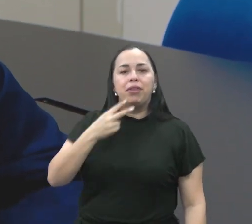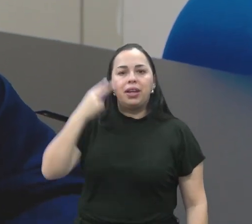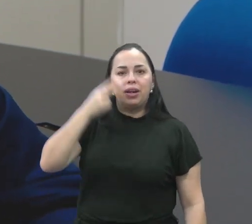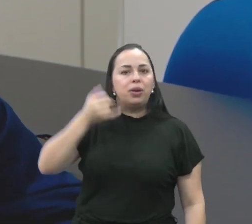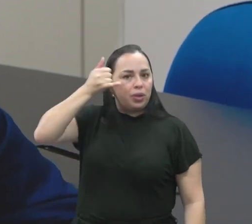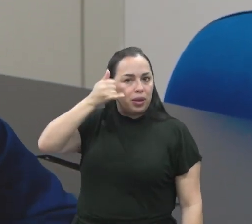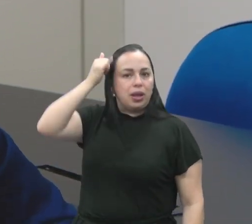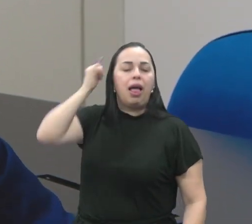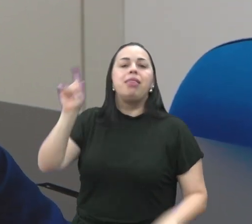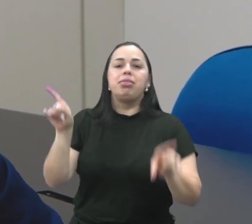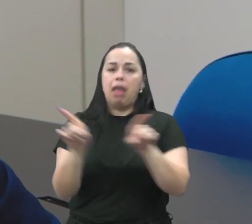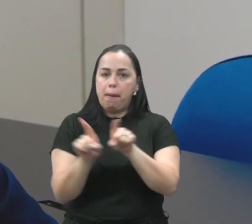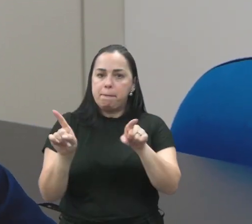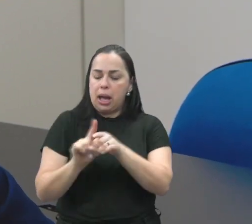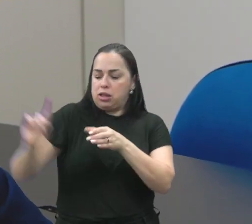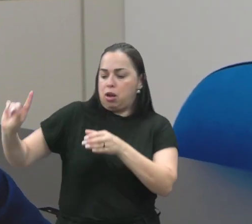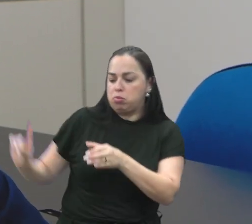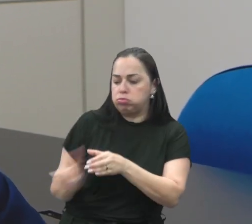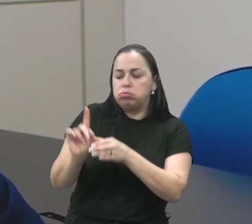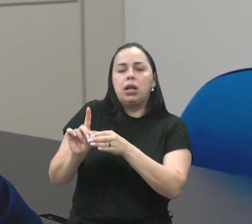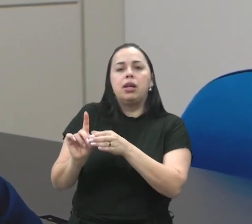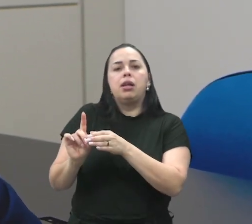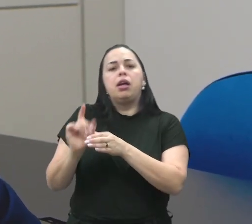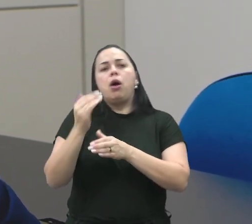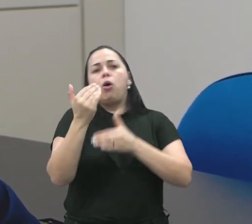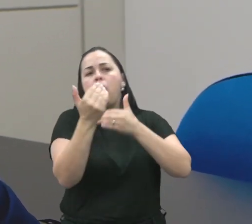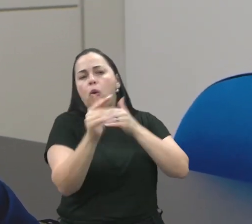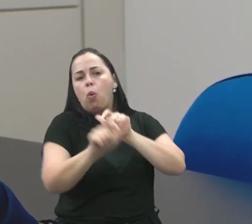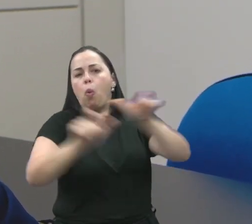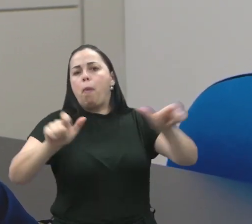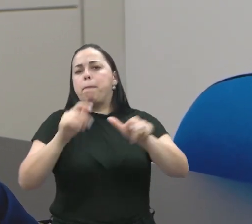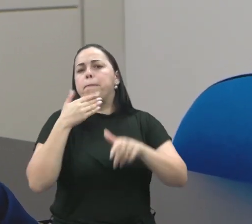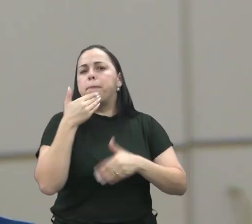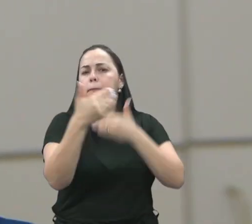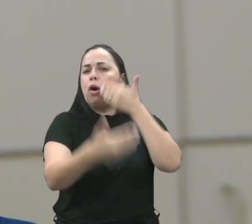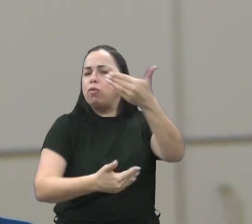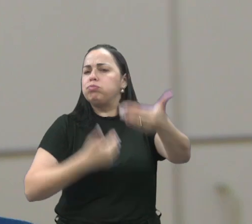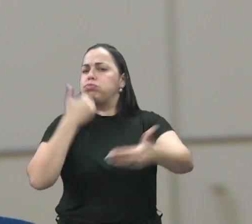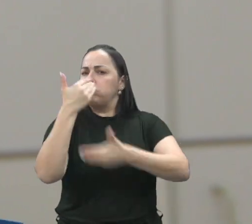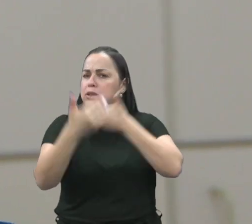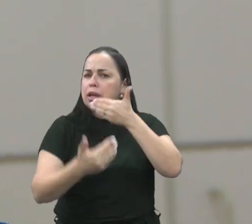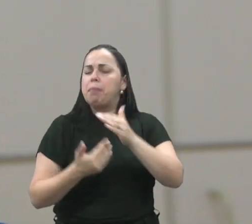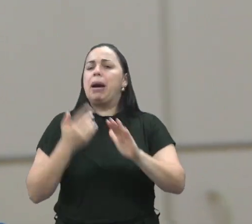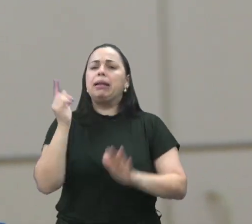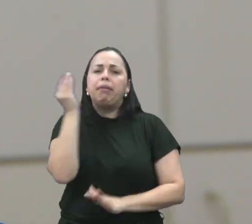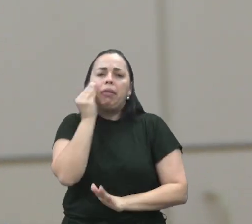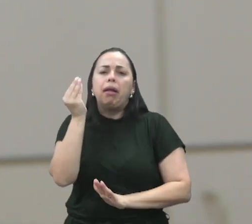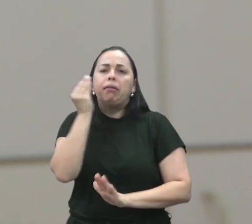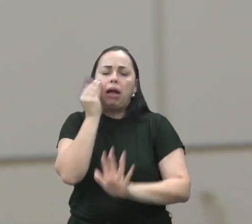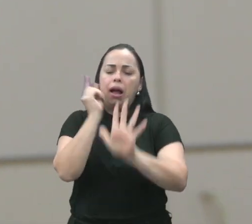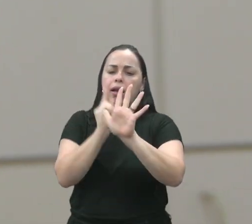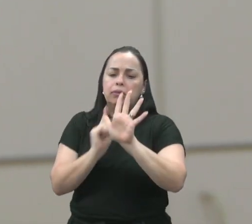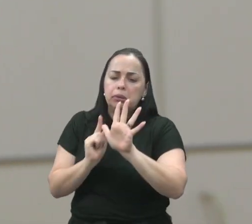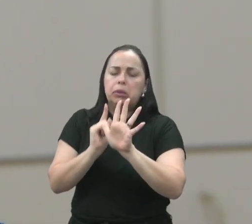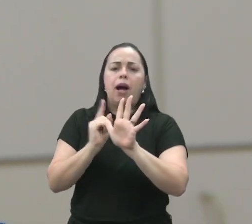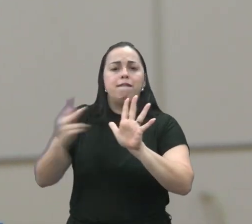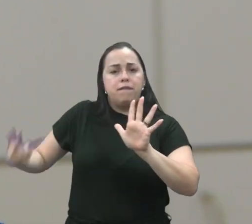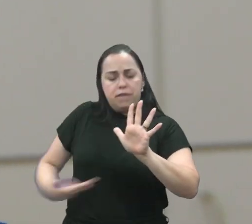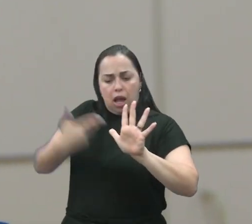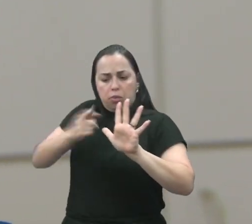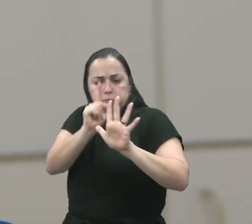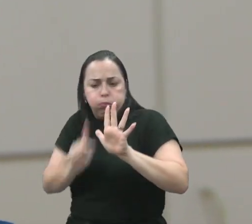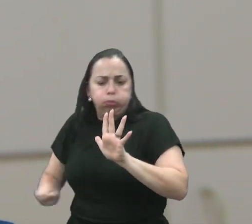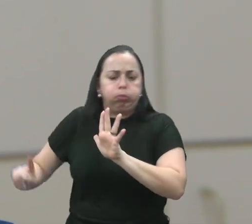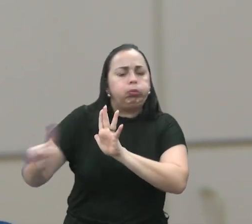Campos, que também é membro da comissão, acompanhar os pedidos da população para a redução de filas de cirurgia e possíveis demandas